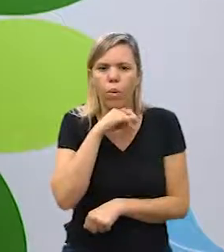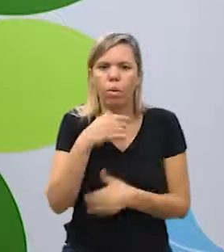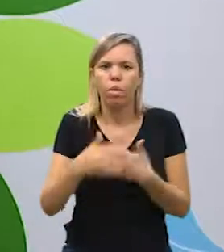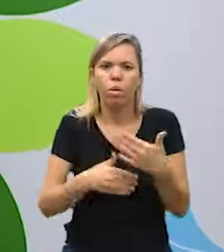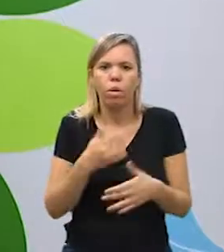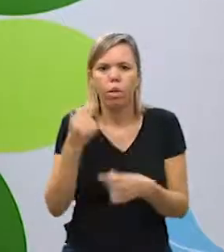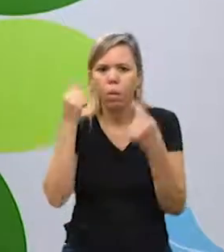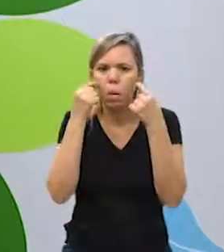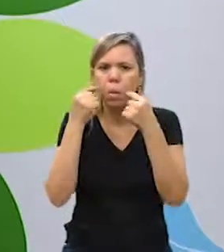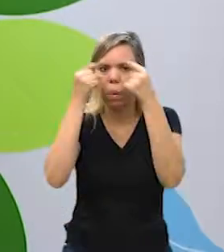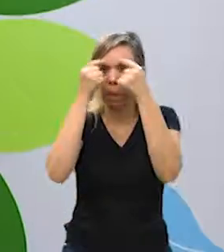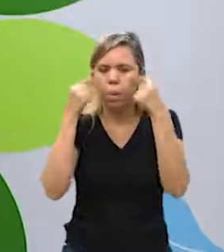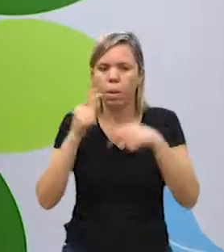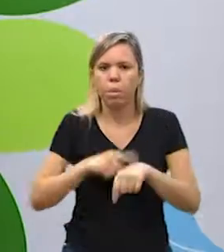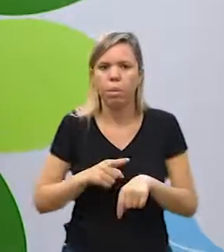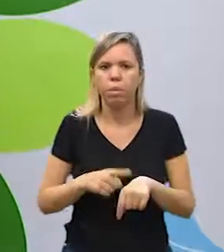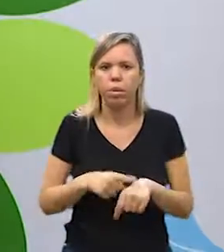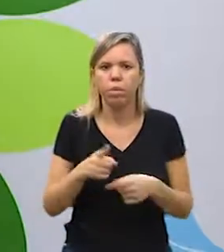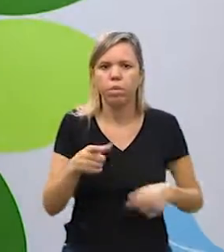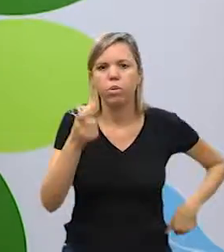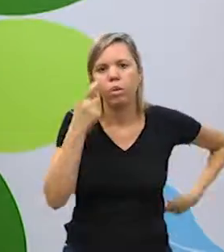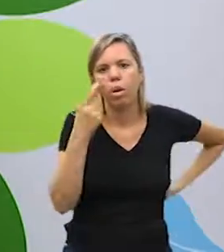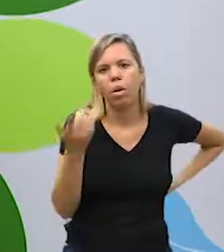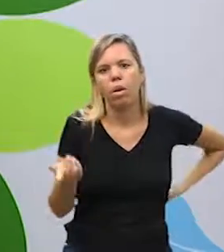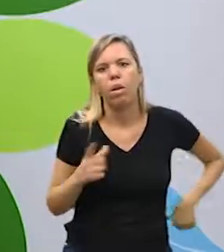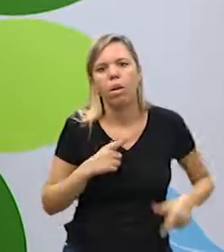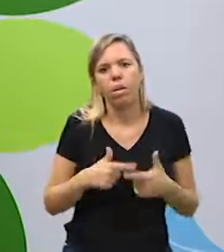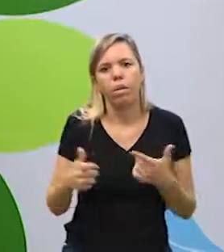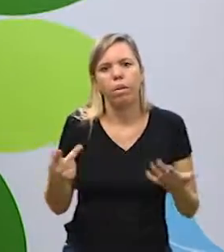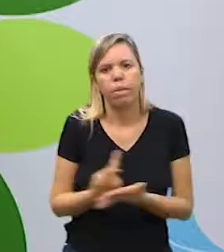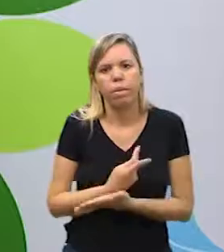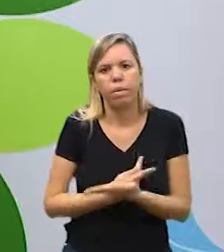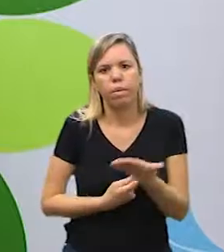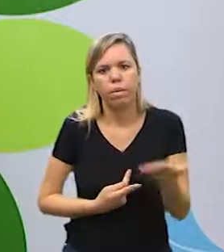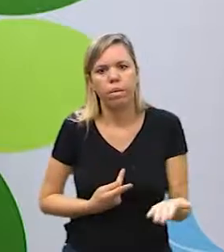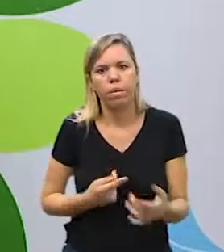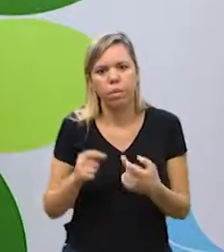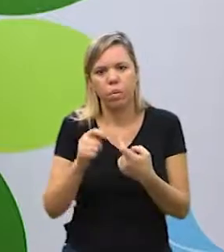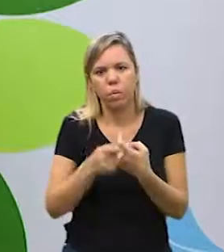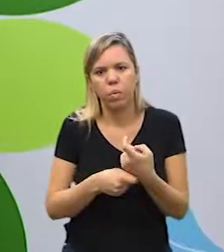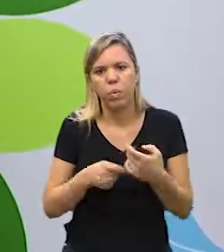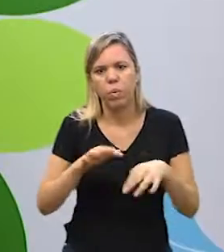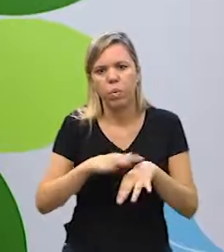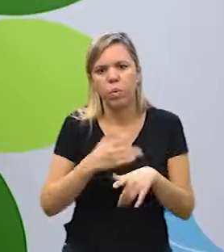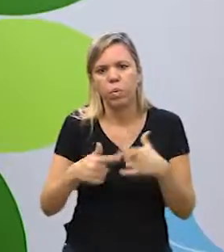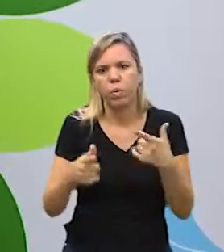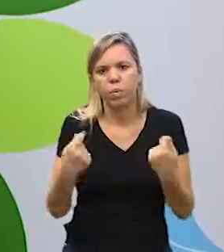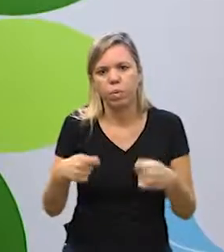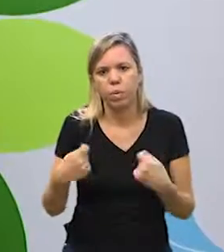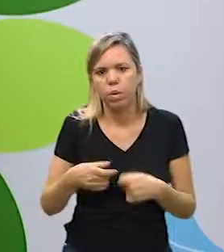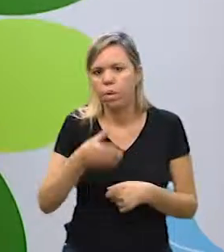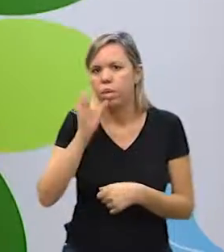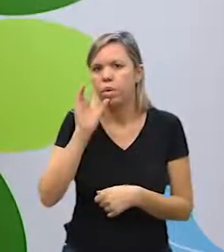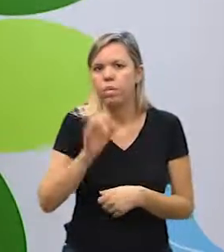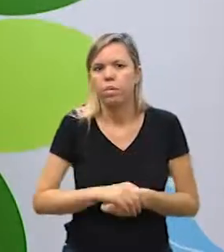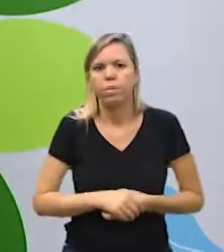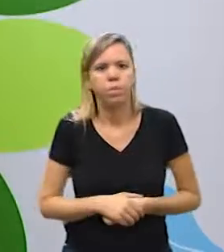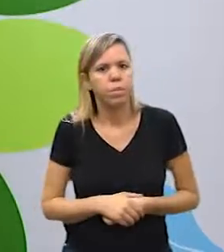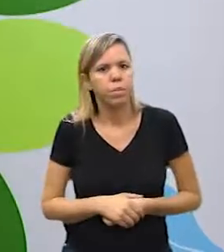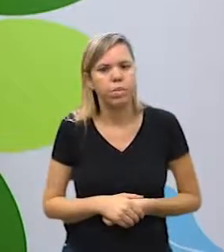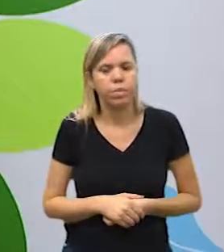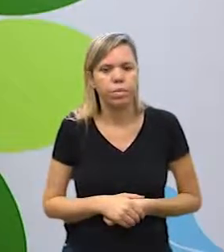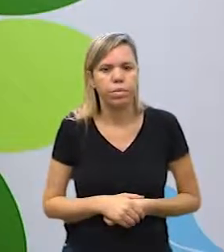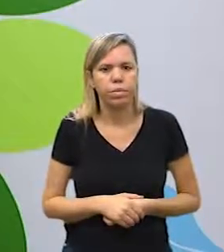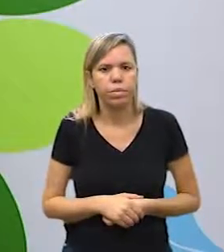de acne, são momentos em que você olha e fala: tem alguma coisa errada, uma unha desidratada, você precisa beber mais